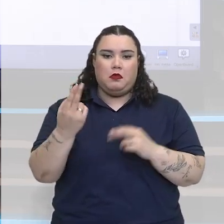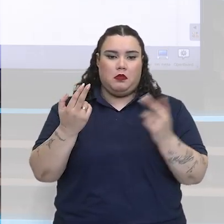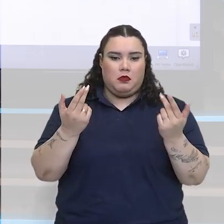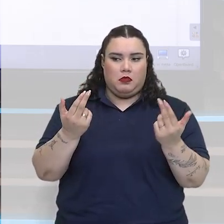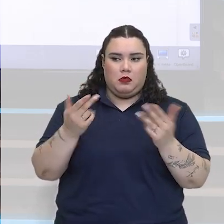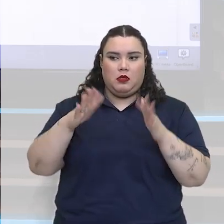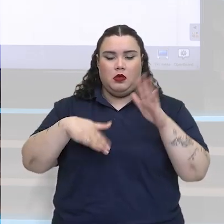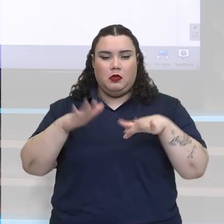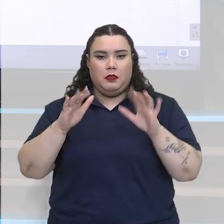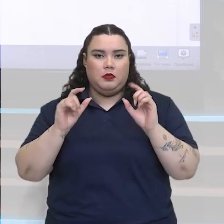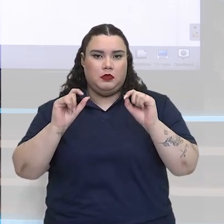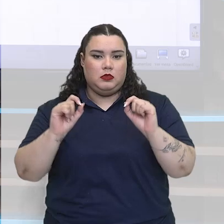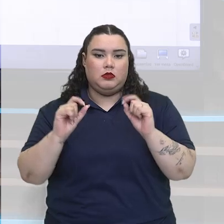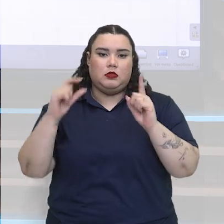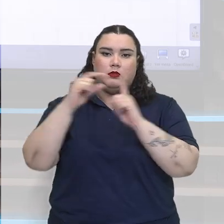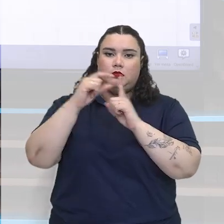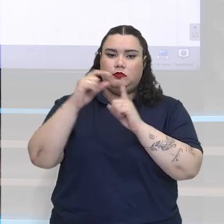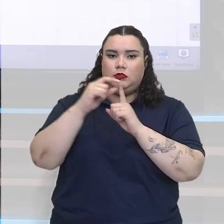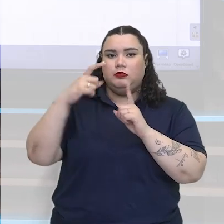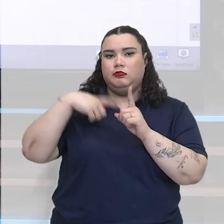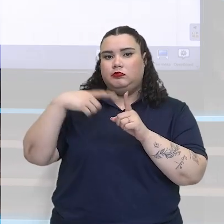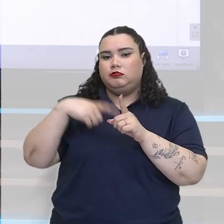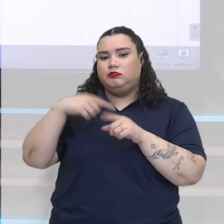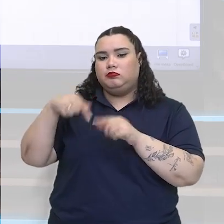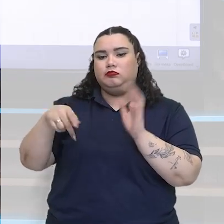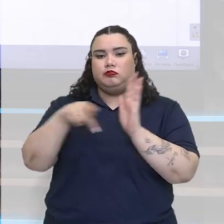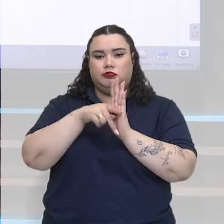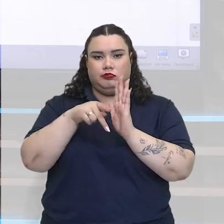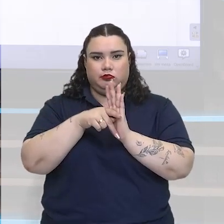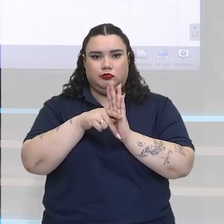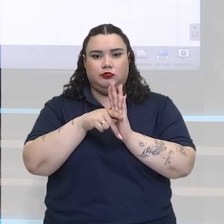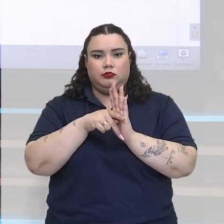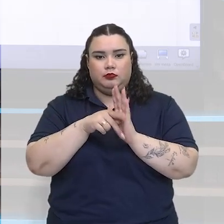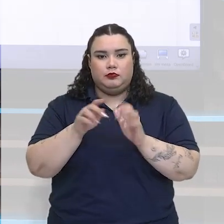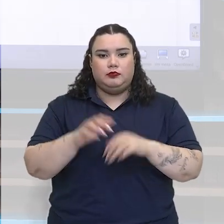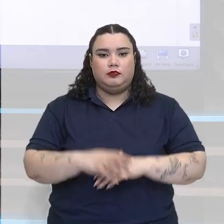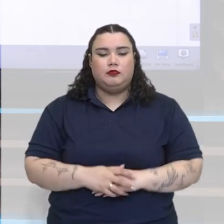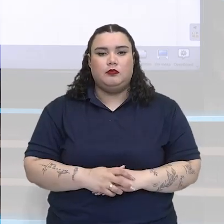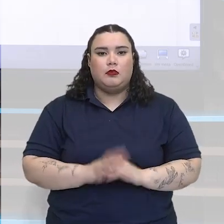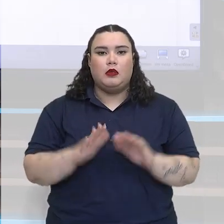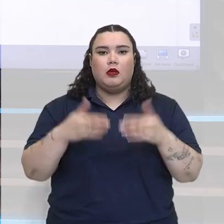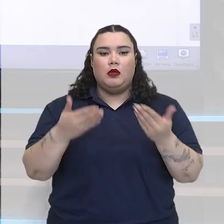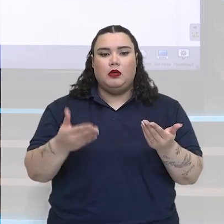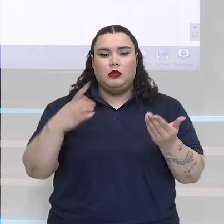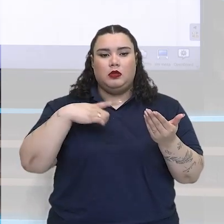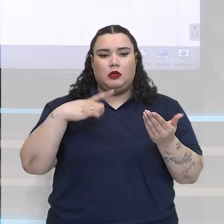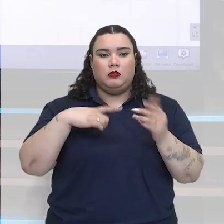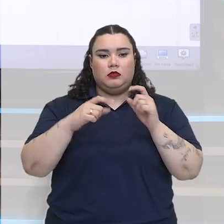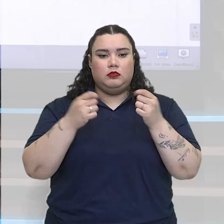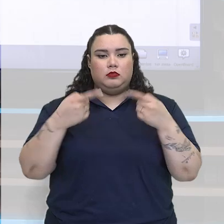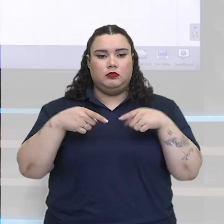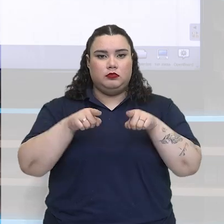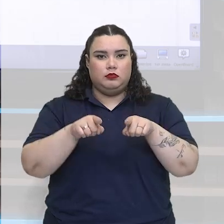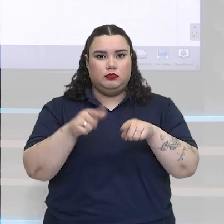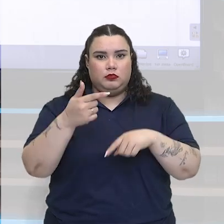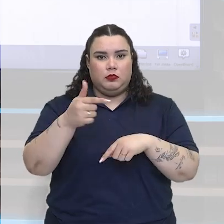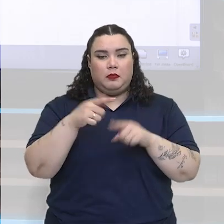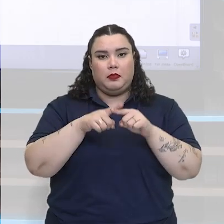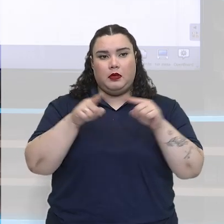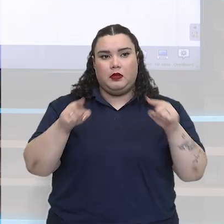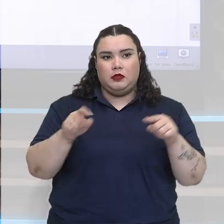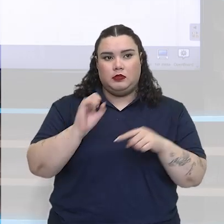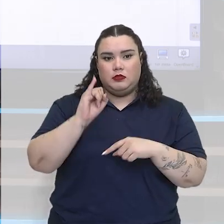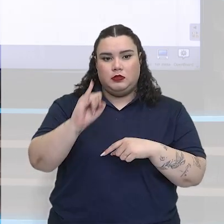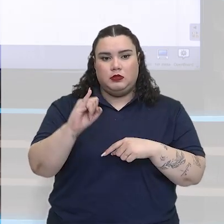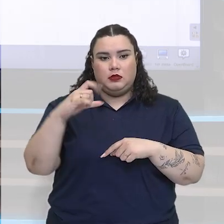parecido, dependendo da palavra que derivou. Agora, isso eu faço não simultaneamente. Mas quando eu faço